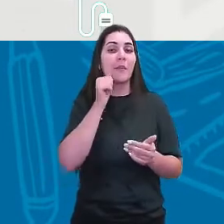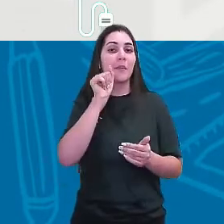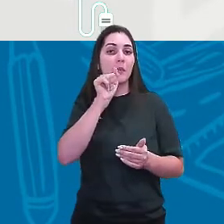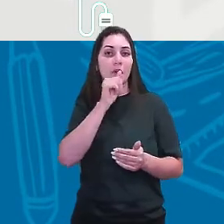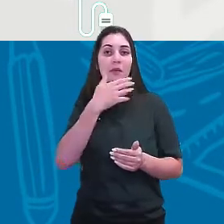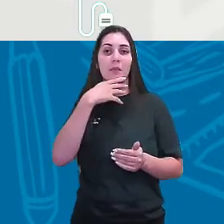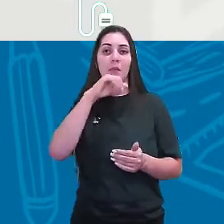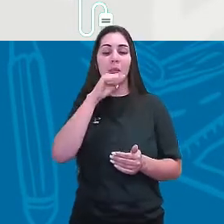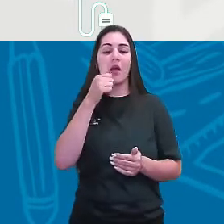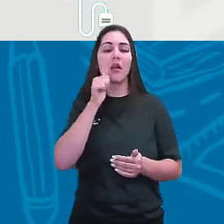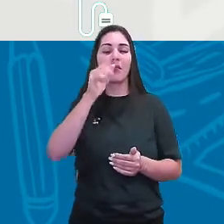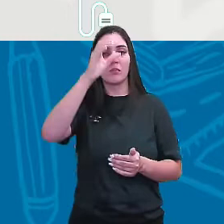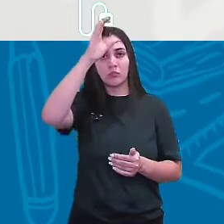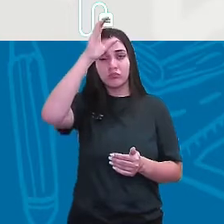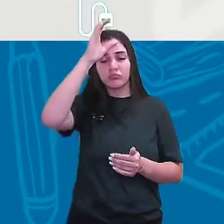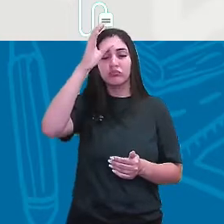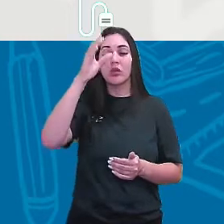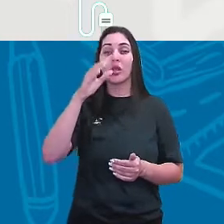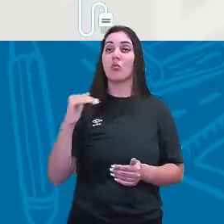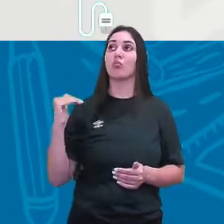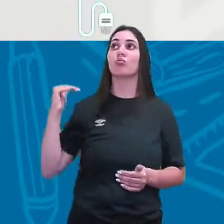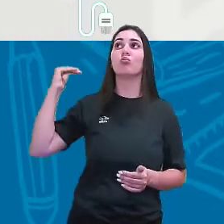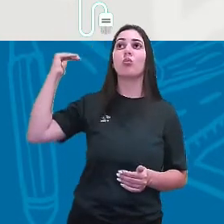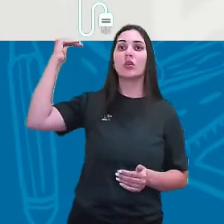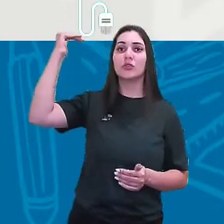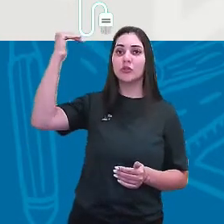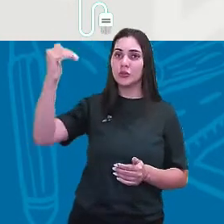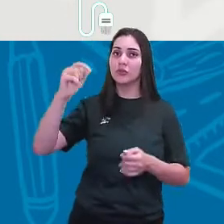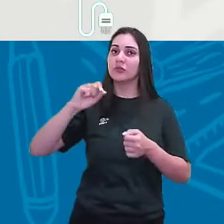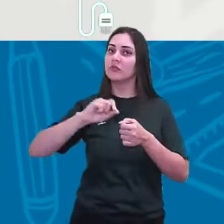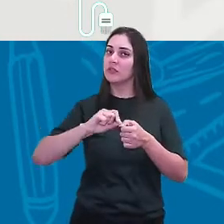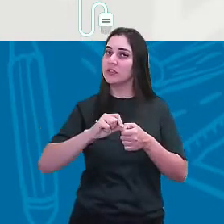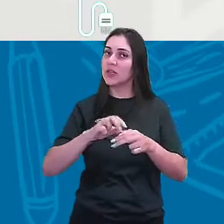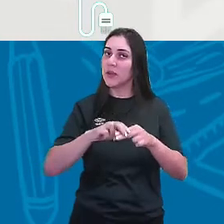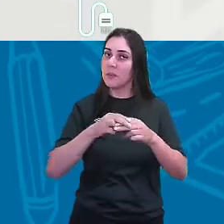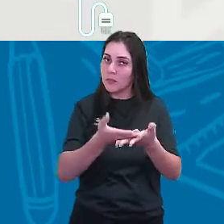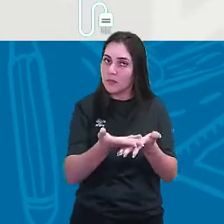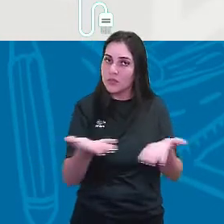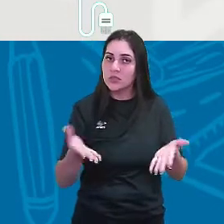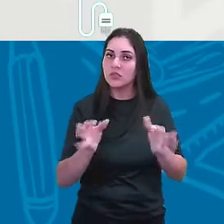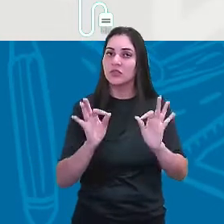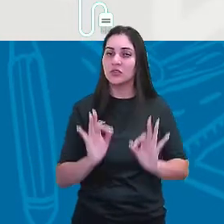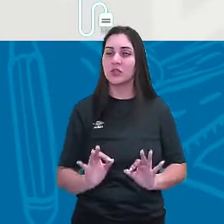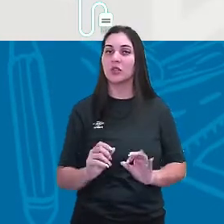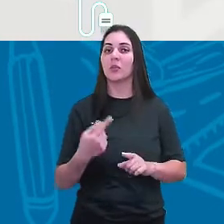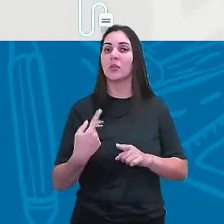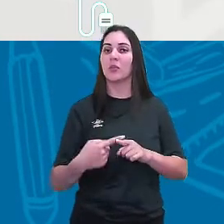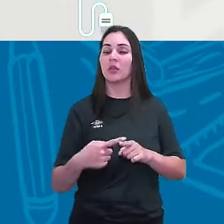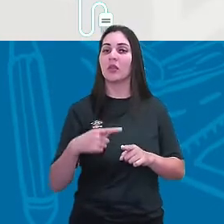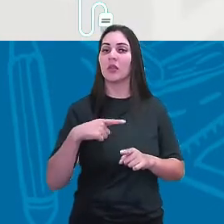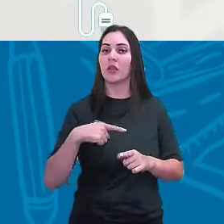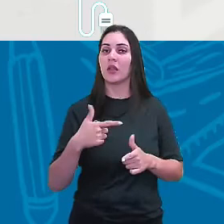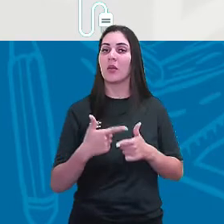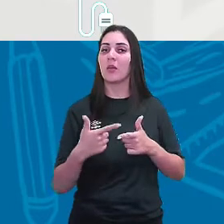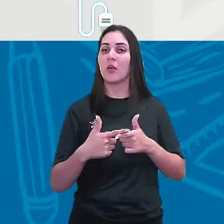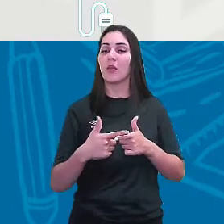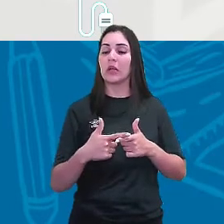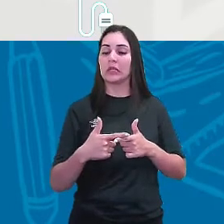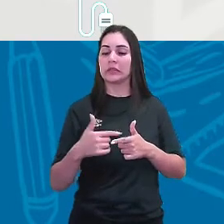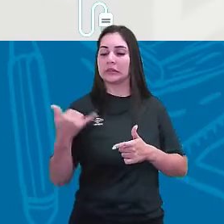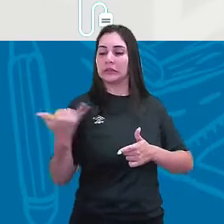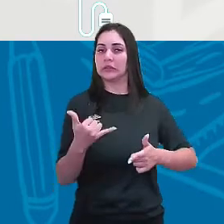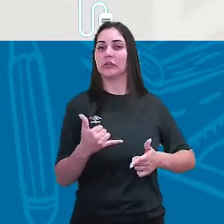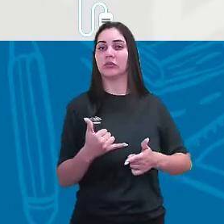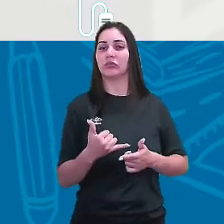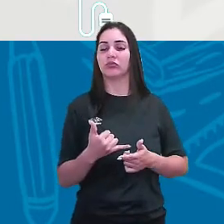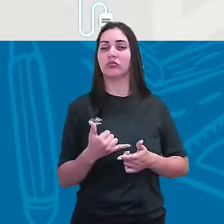mãe, para a tia, para o tio, para um adulto fazer isso por vocês, tá certo? Porque vocês correm o risco de levar um choque